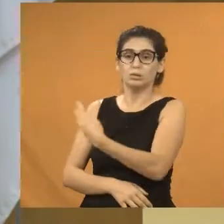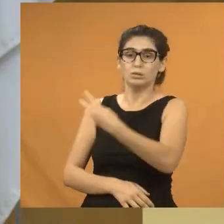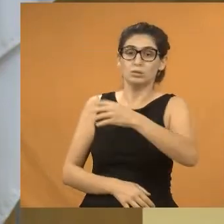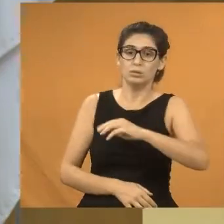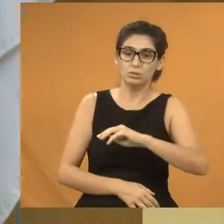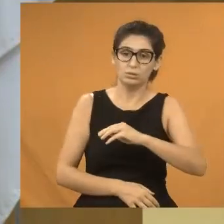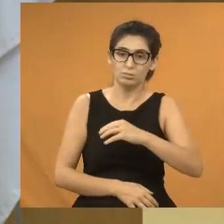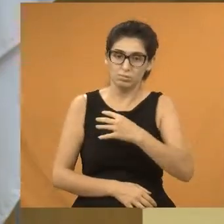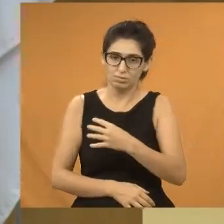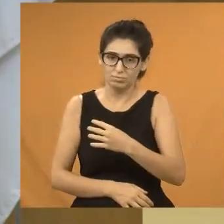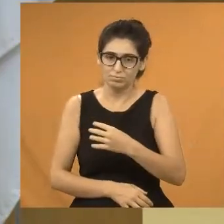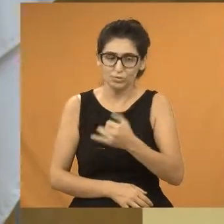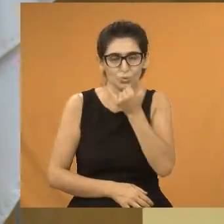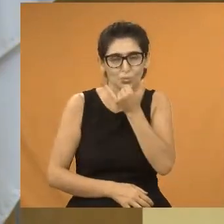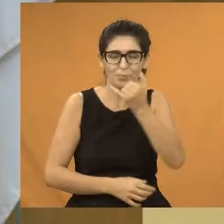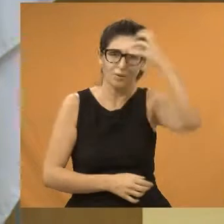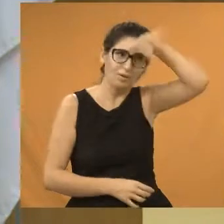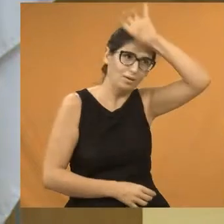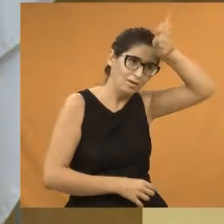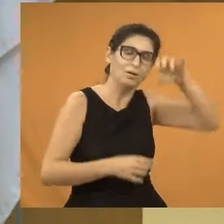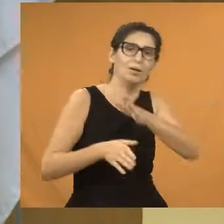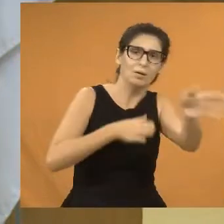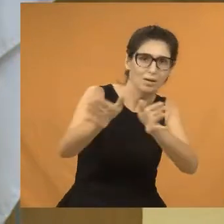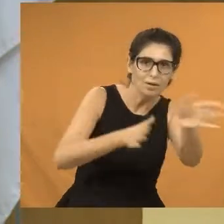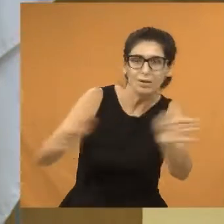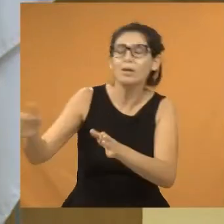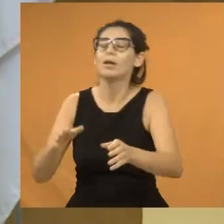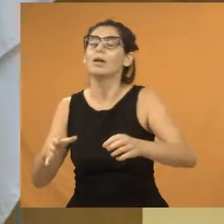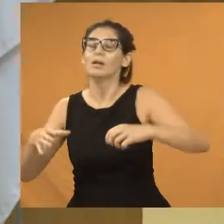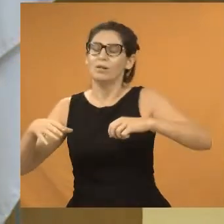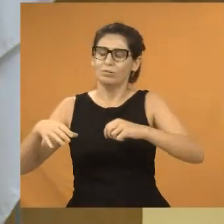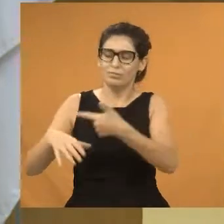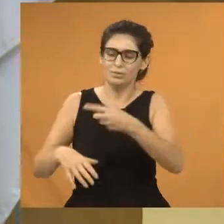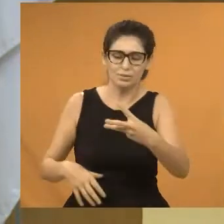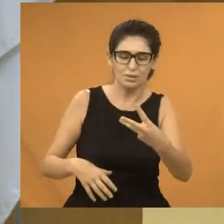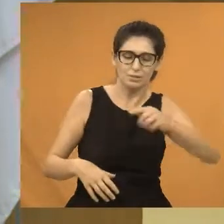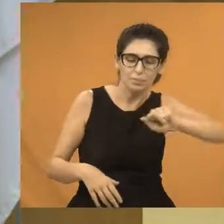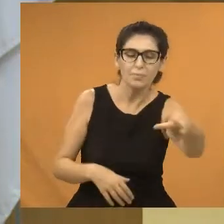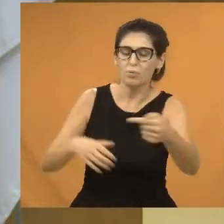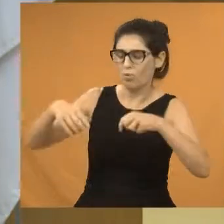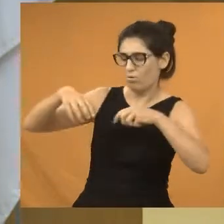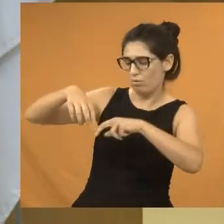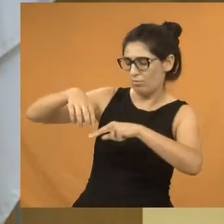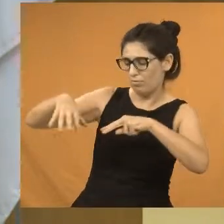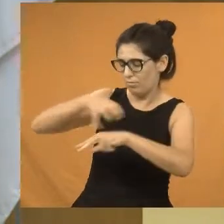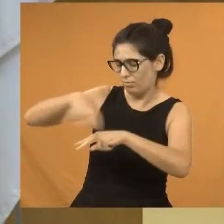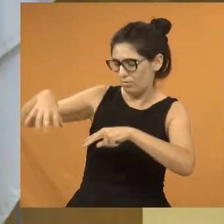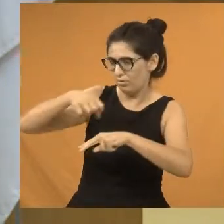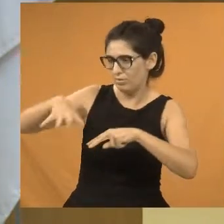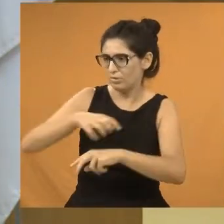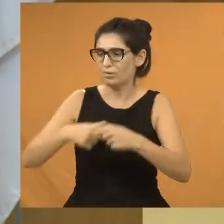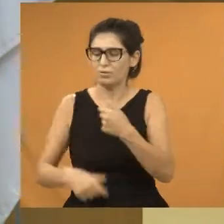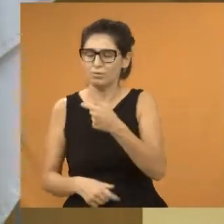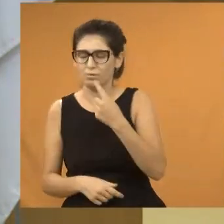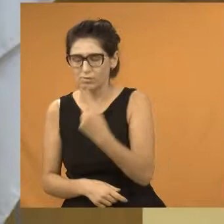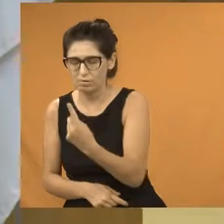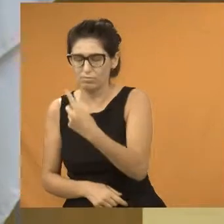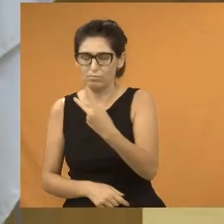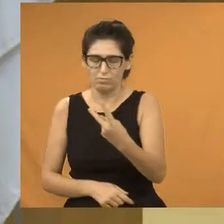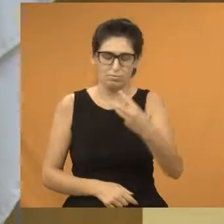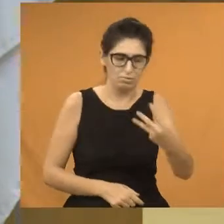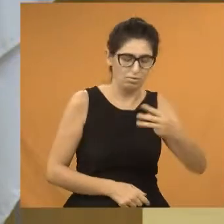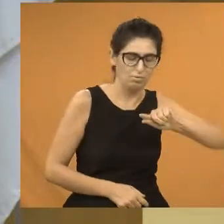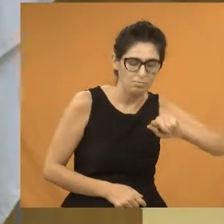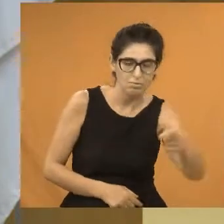ambulatoriais, 23 mil exames de imagem e 183 mil exames laboratoriais. Então,